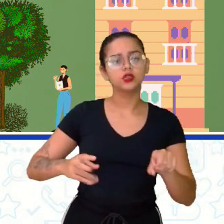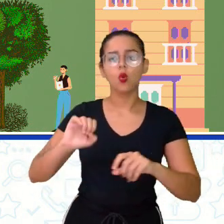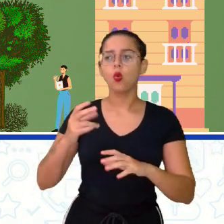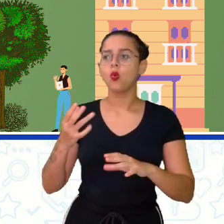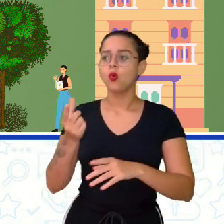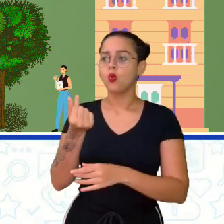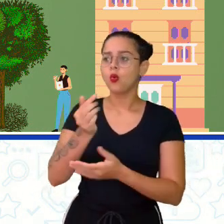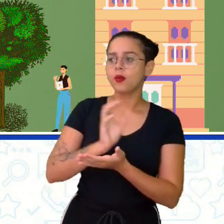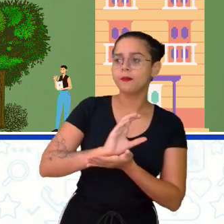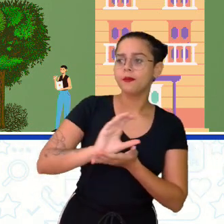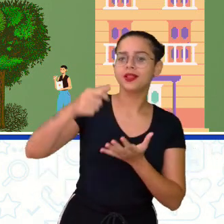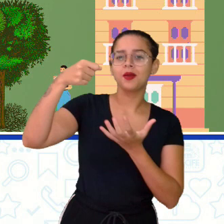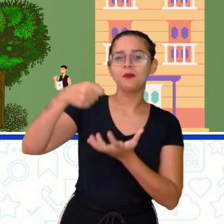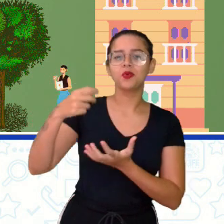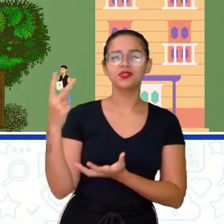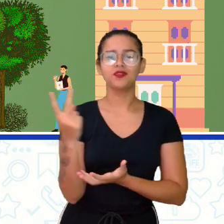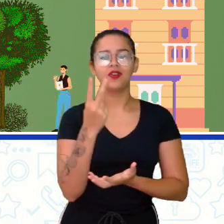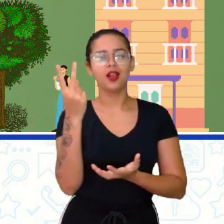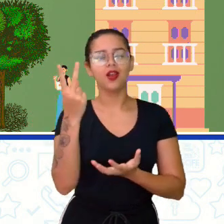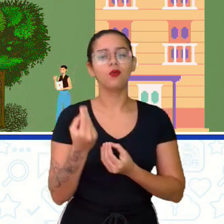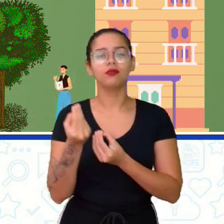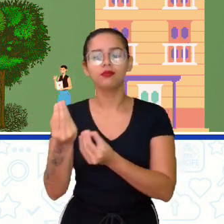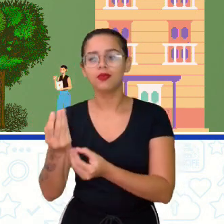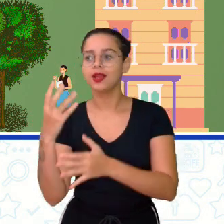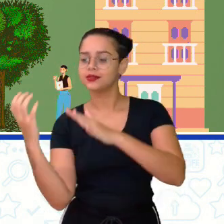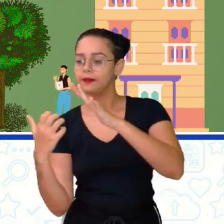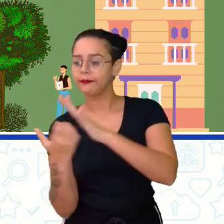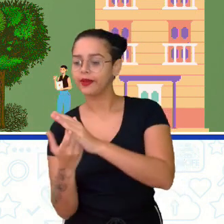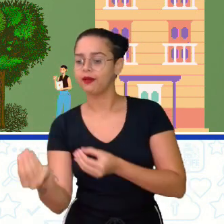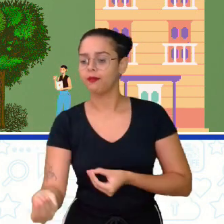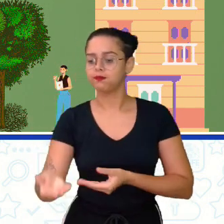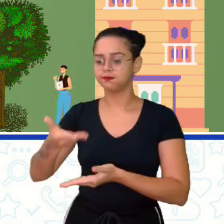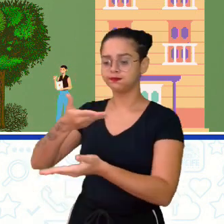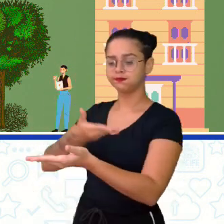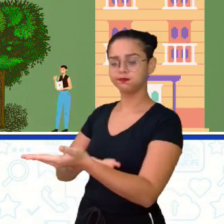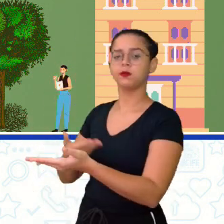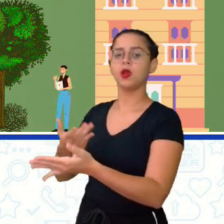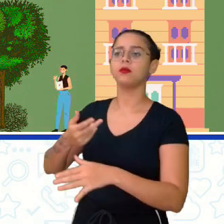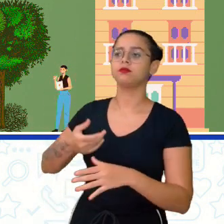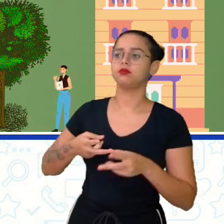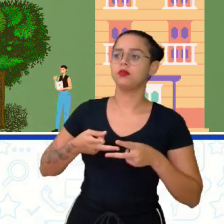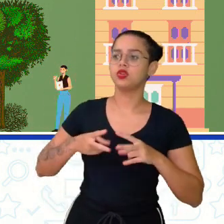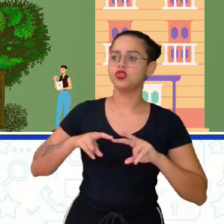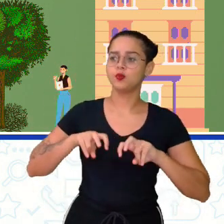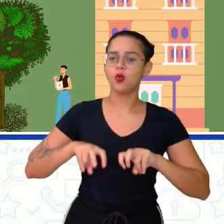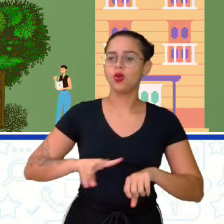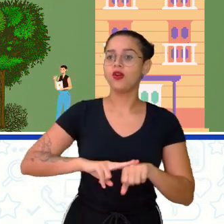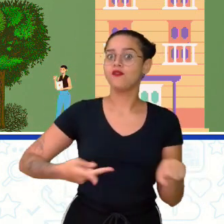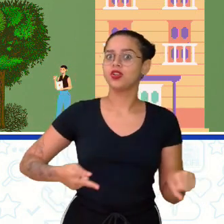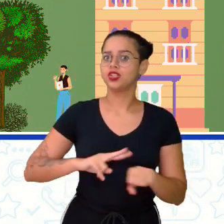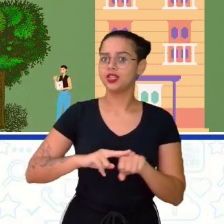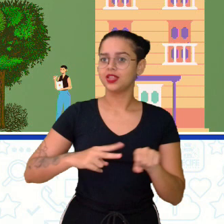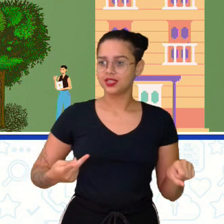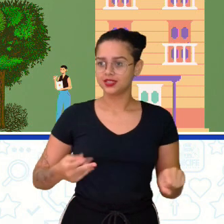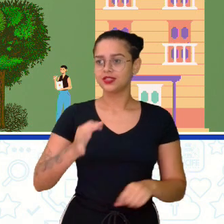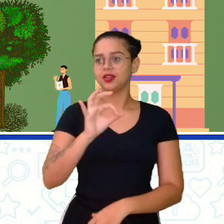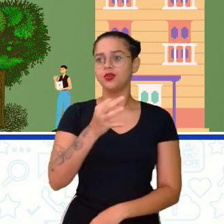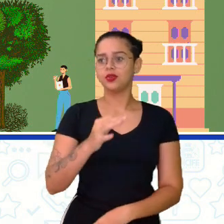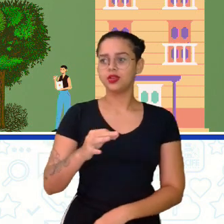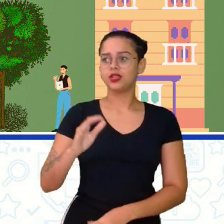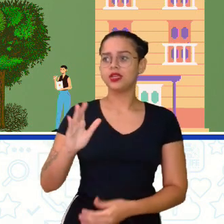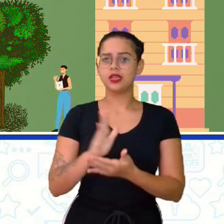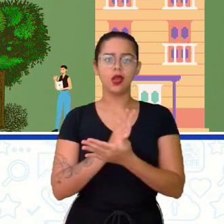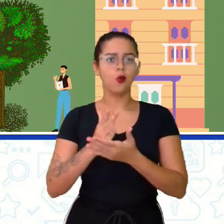colocando dinheiro na Bolsa de Valores e essa empresa está pegando o dinheiro para explorar uma vegetação, né, num